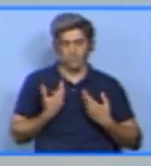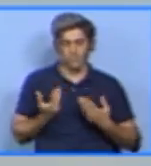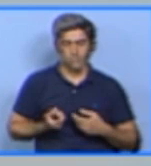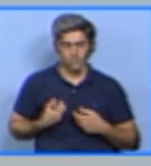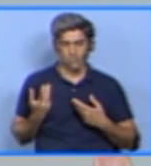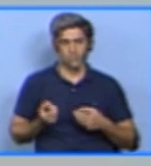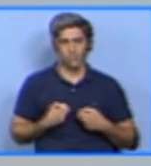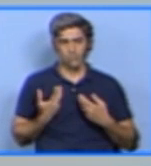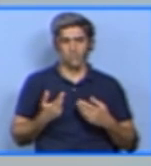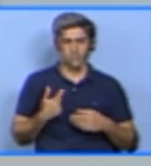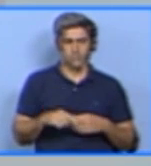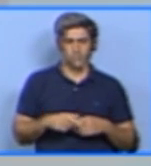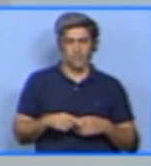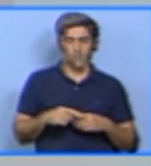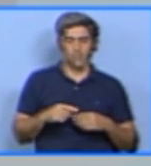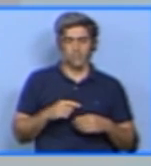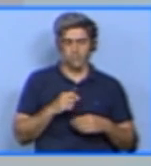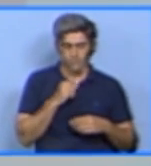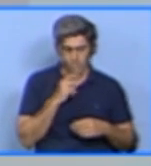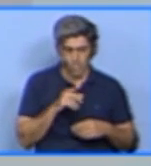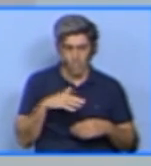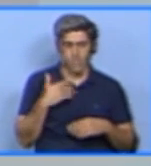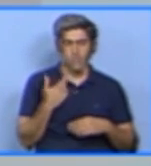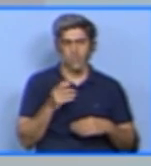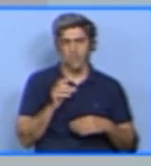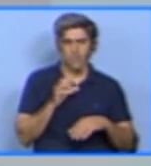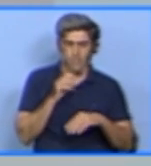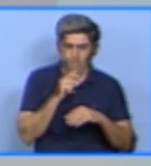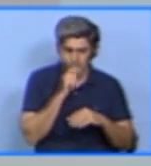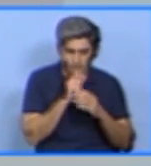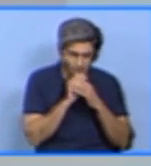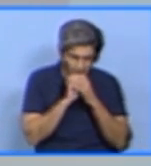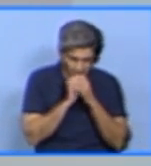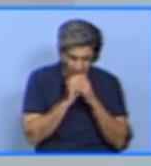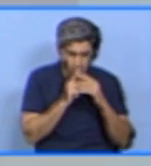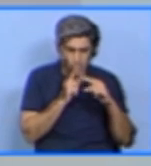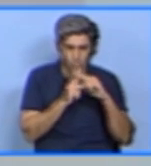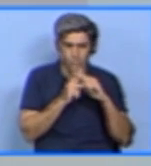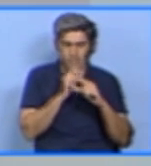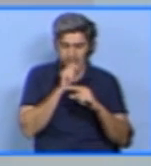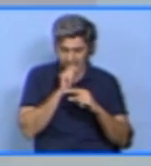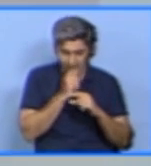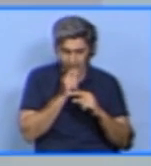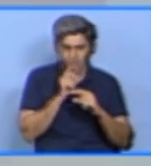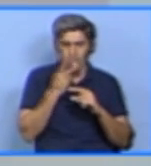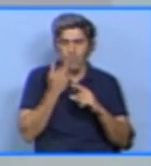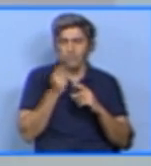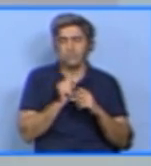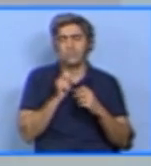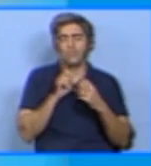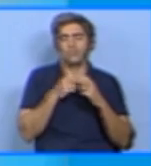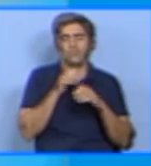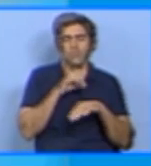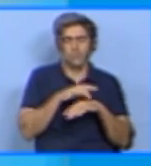manifestações que podem levar, querer morder o crucifixo, não sei o quê, mas no fundo são patologias